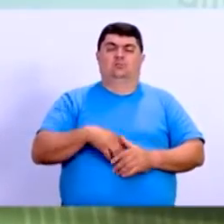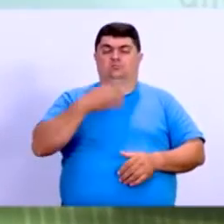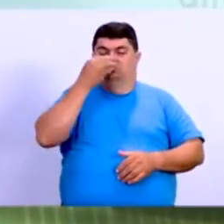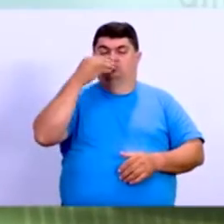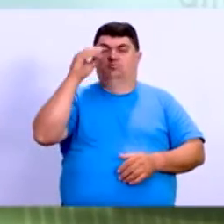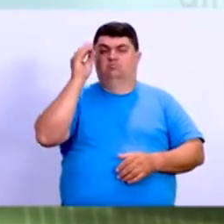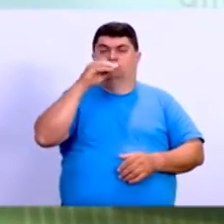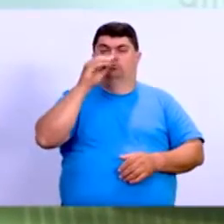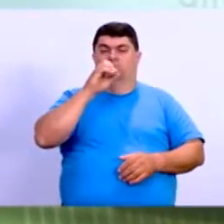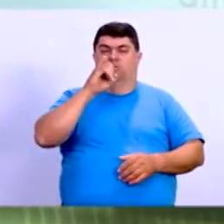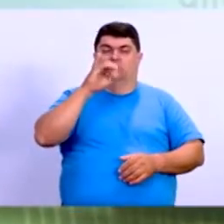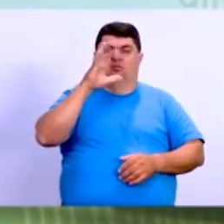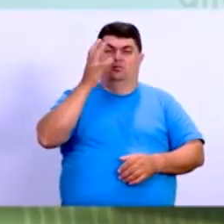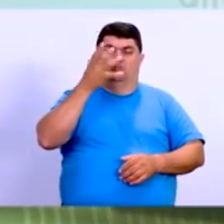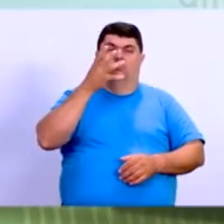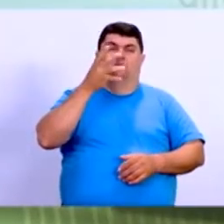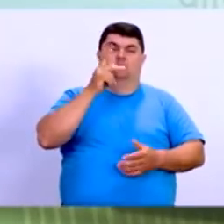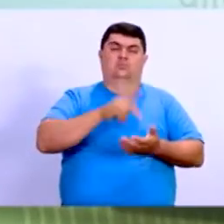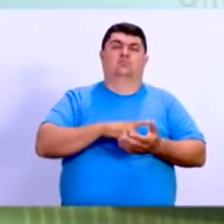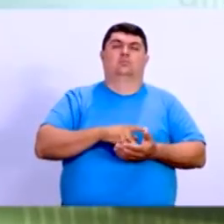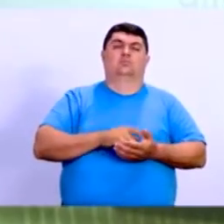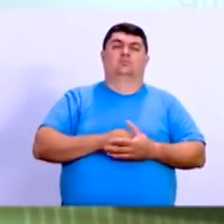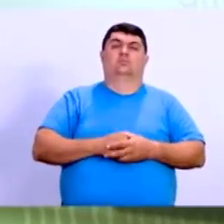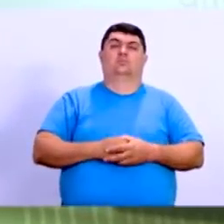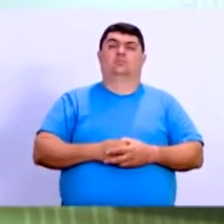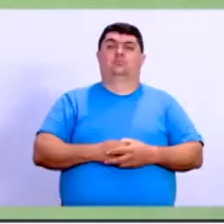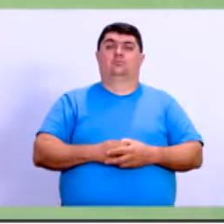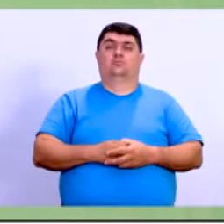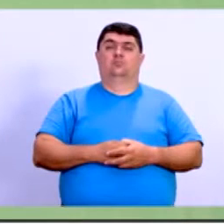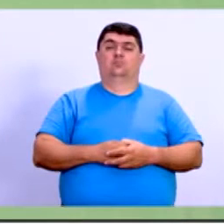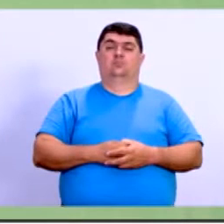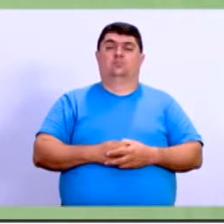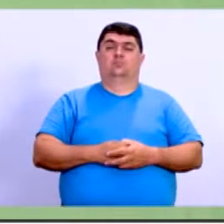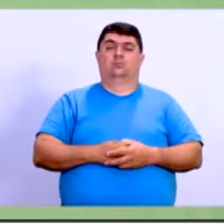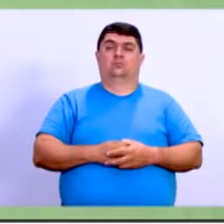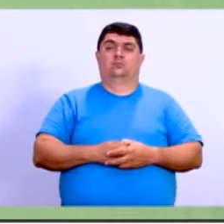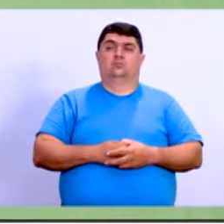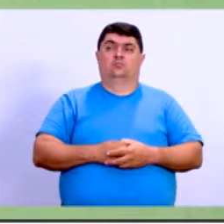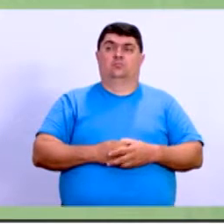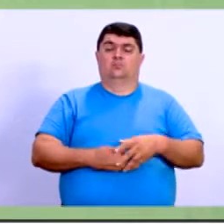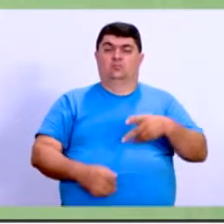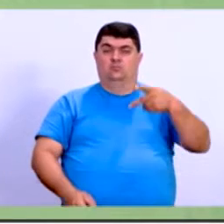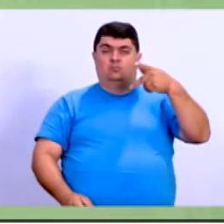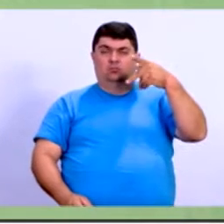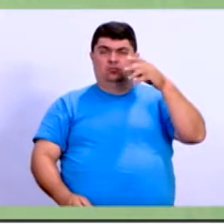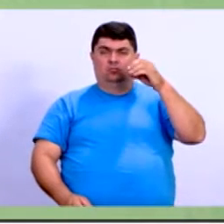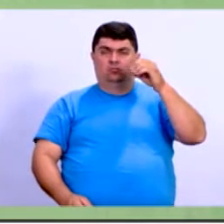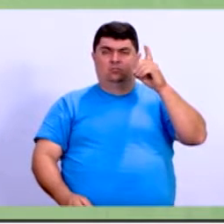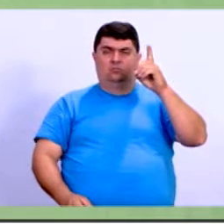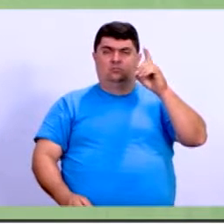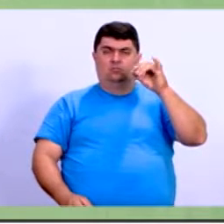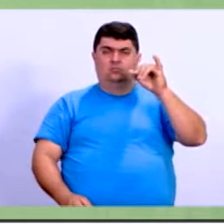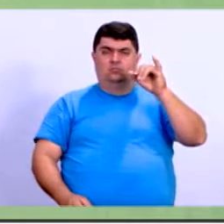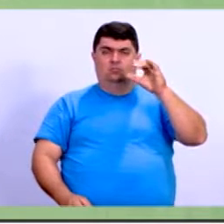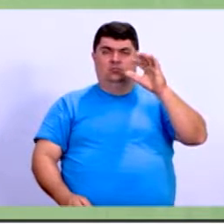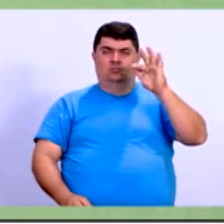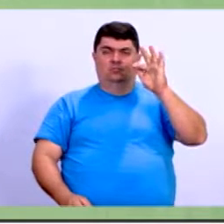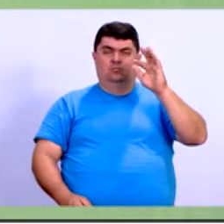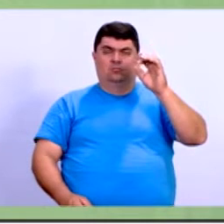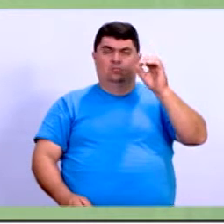aquilo vai acontecer. Ele envia. Tá? Polimorfismo. Quando o mesmo método